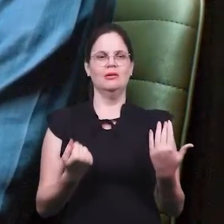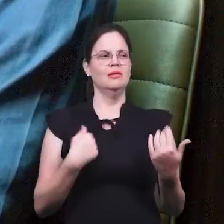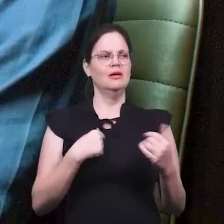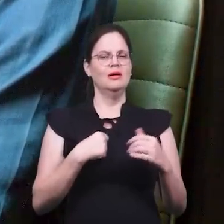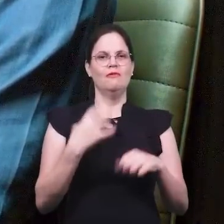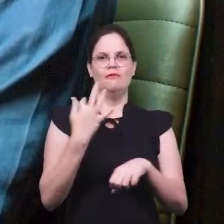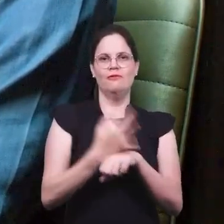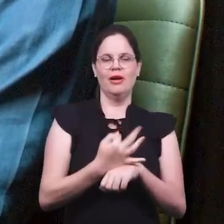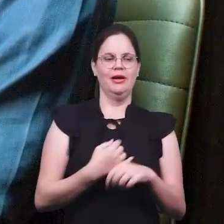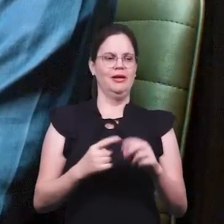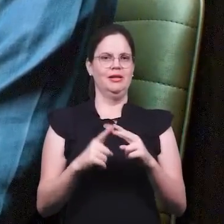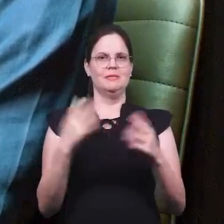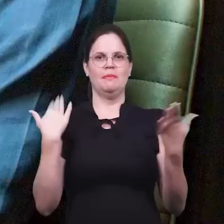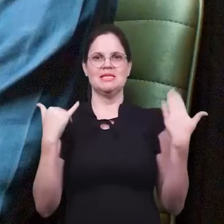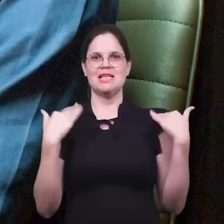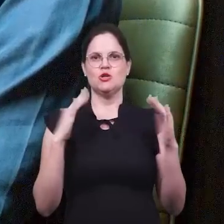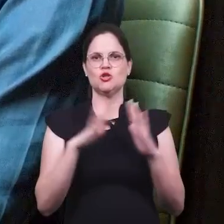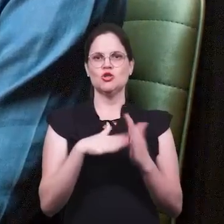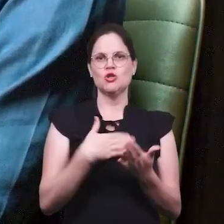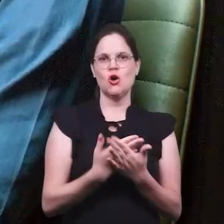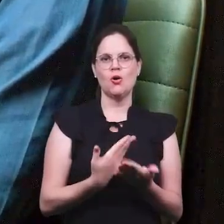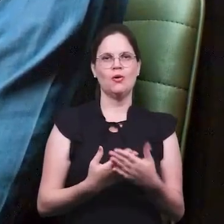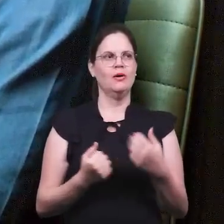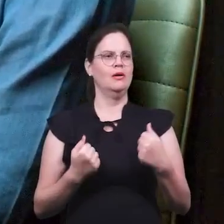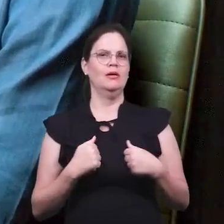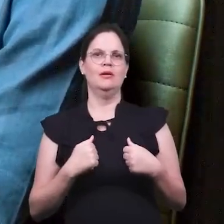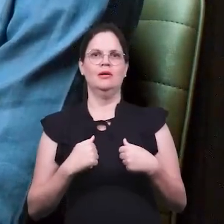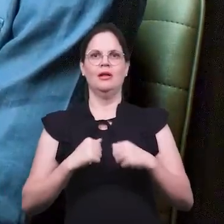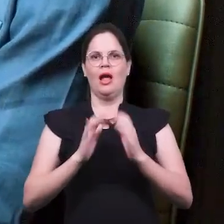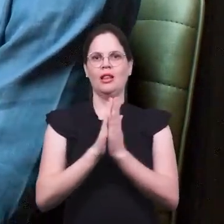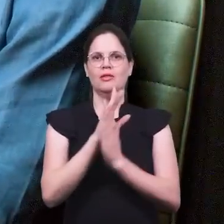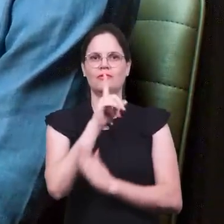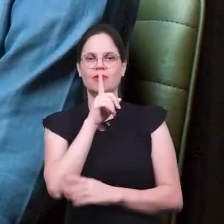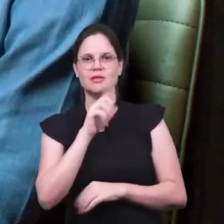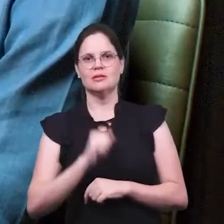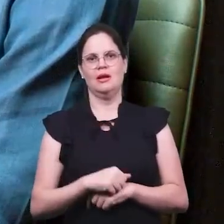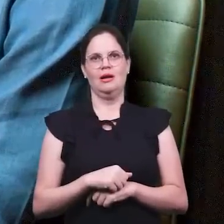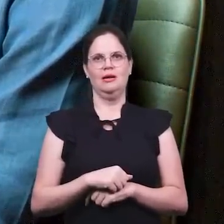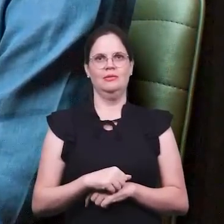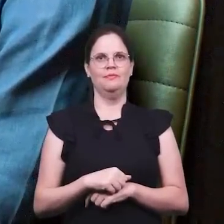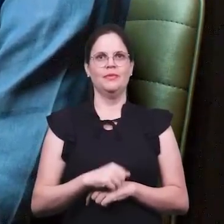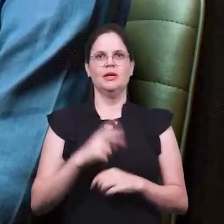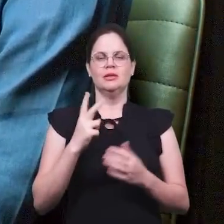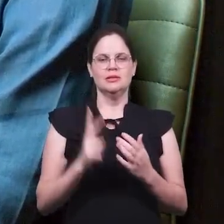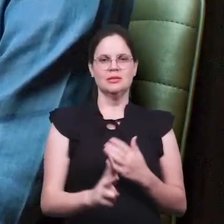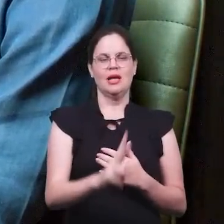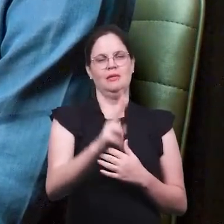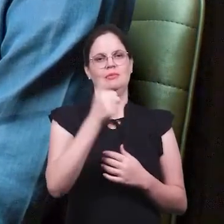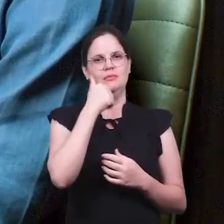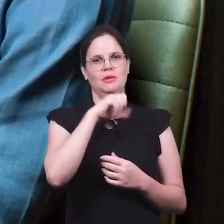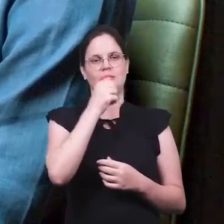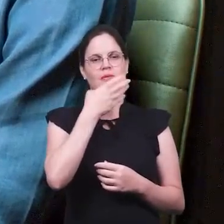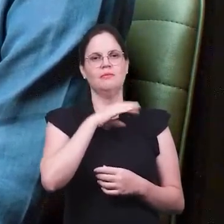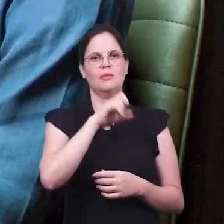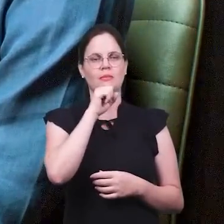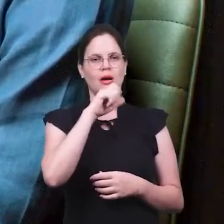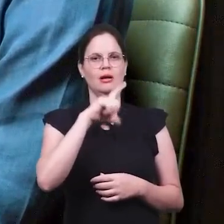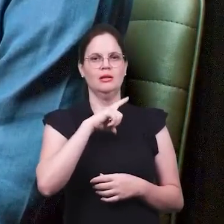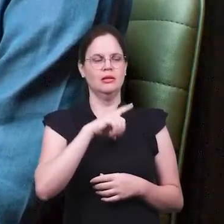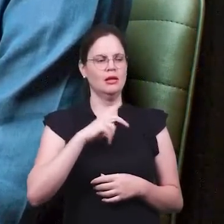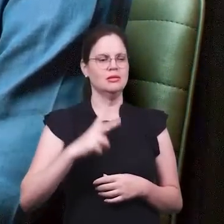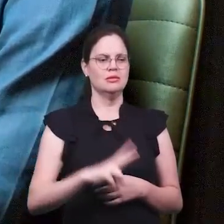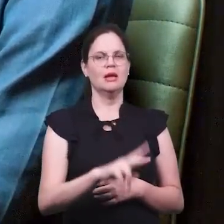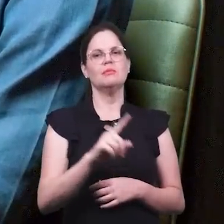escolares. Minha mãe sempre tem o hábito de buscar o Senhor, faz o período, ela e meu pai, de oração, e num dia